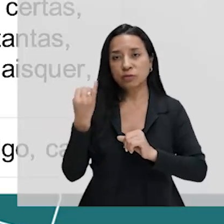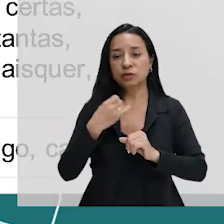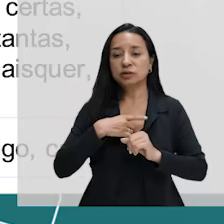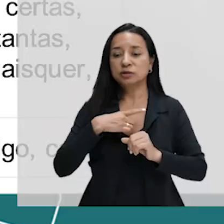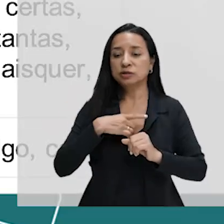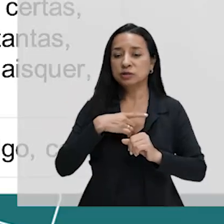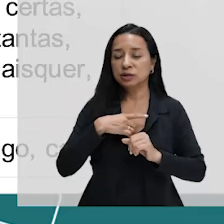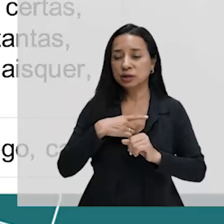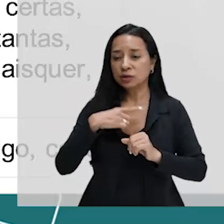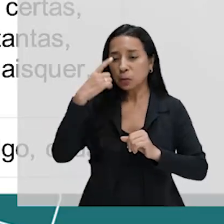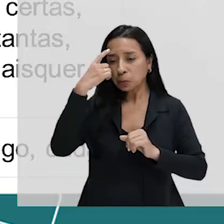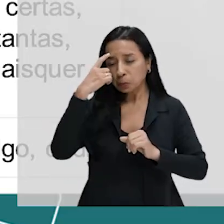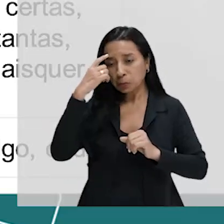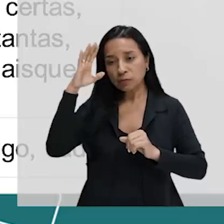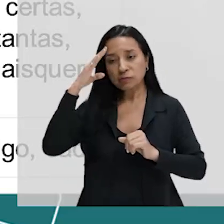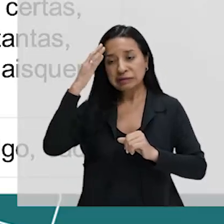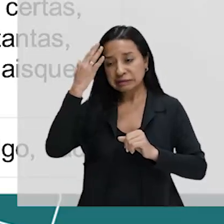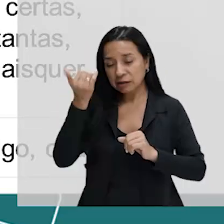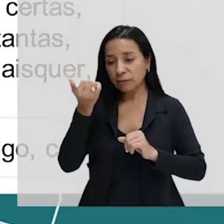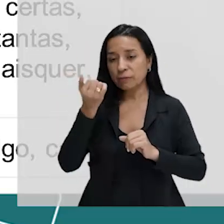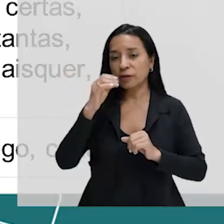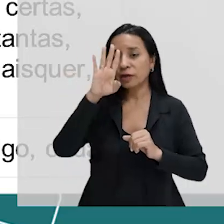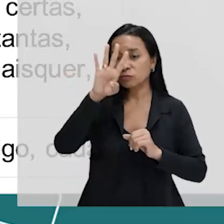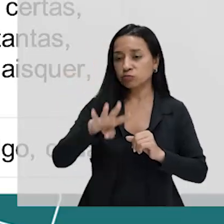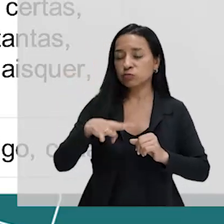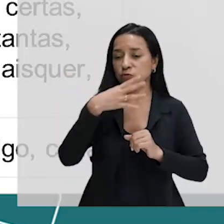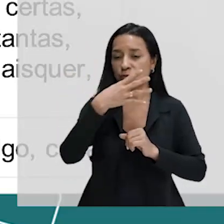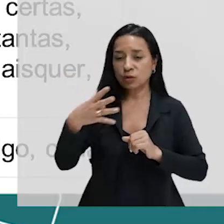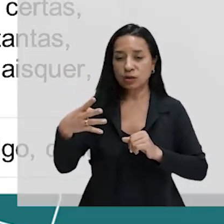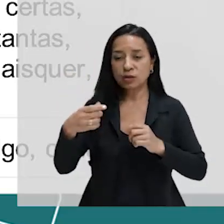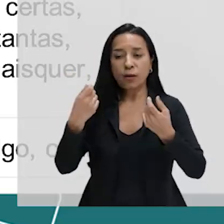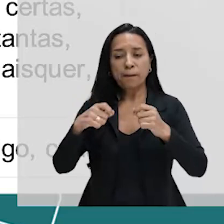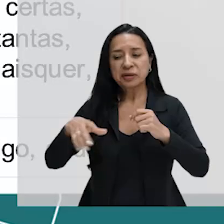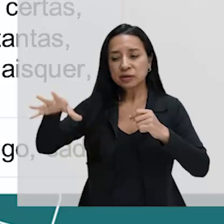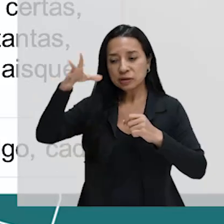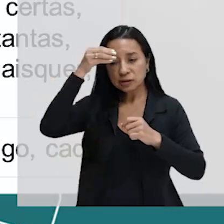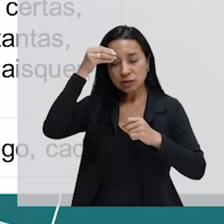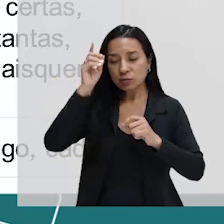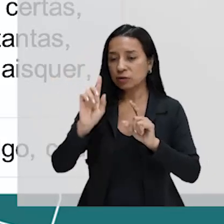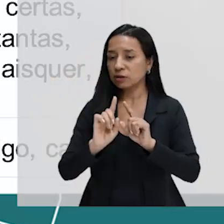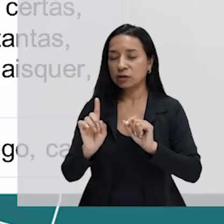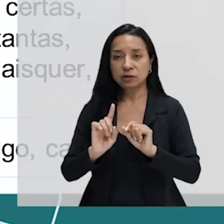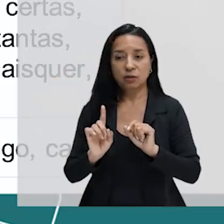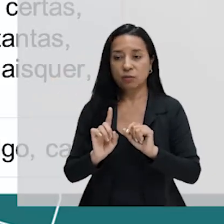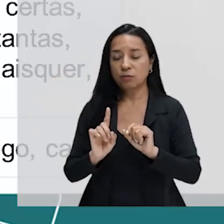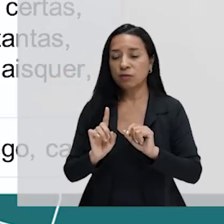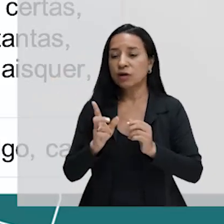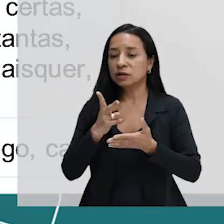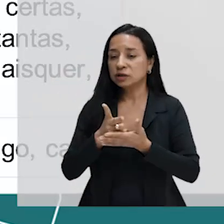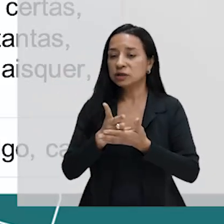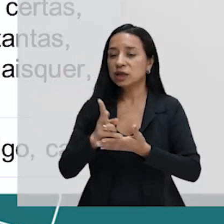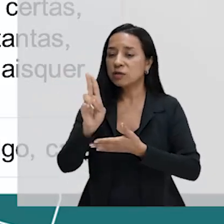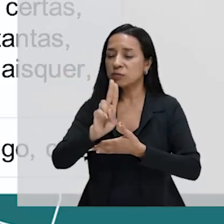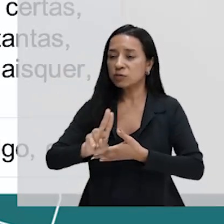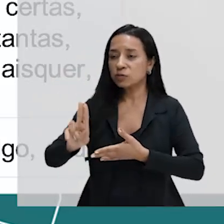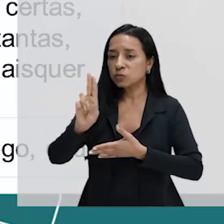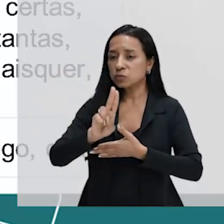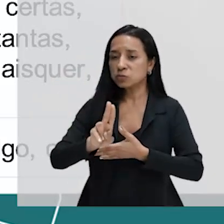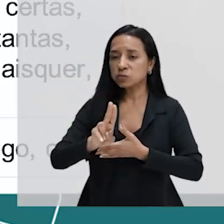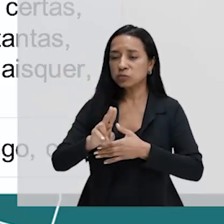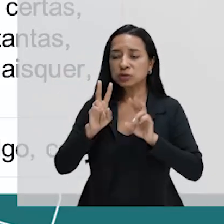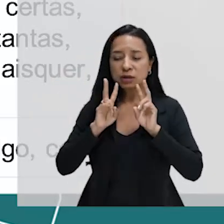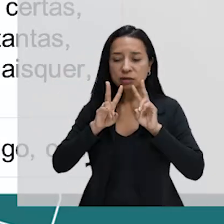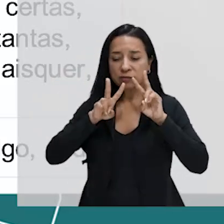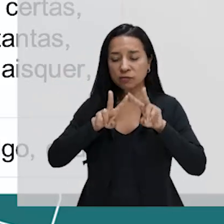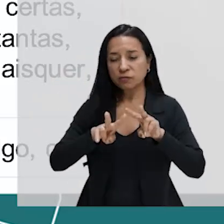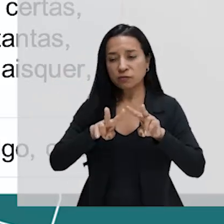quadros, né? Eu preciso decorar tudo isso? Não, vocês não precisam decorar, vocês vão sempre pelo contexto. Vocês precisam ter uma